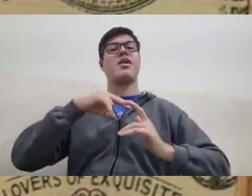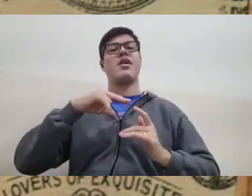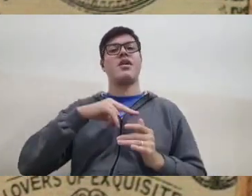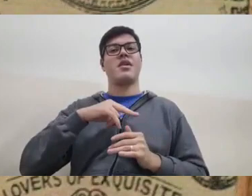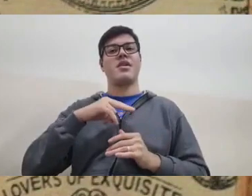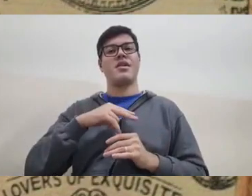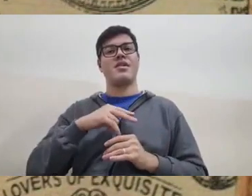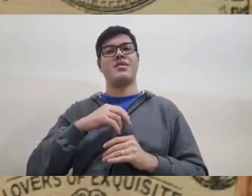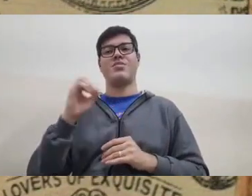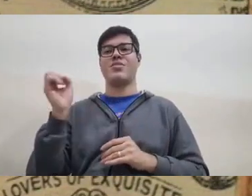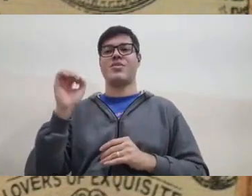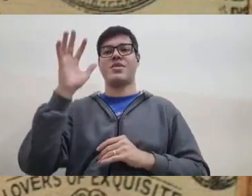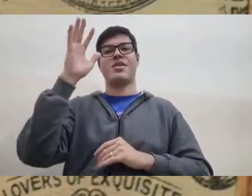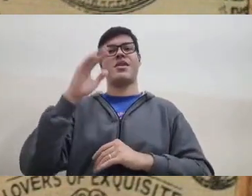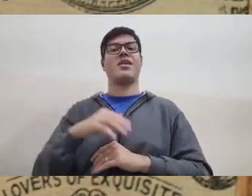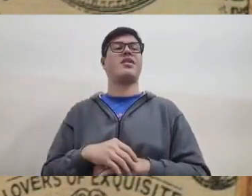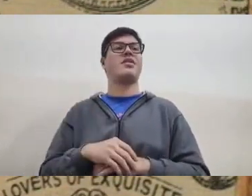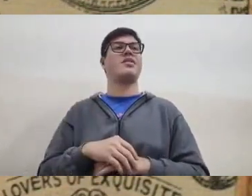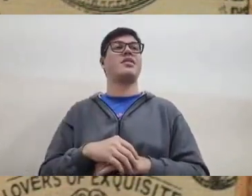particular